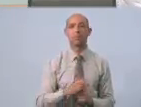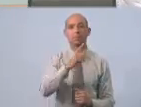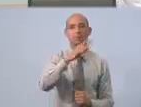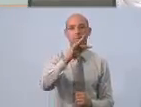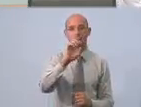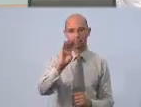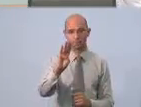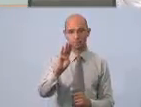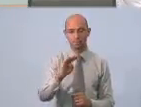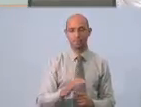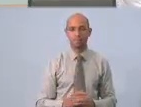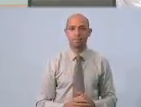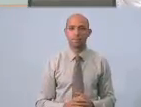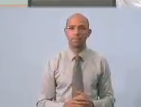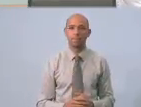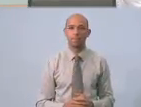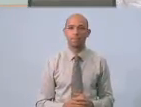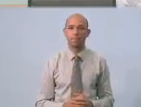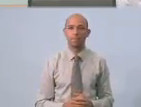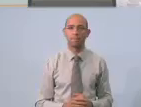PTB,